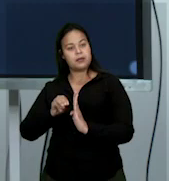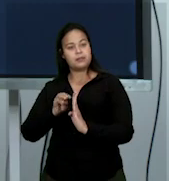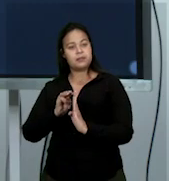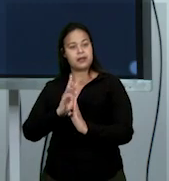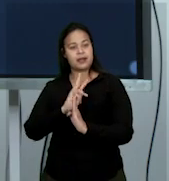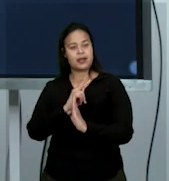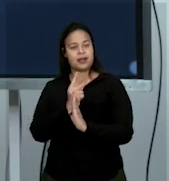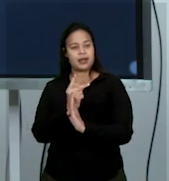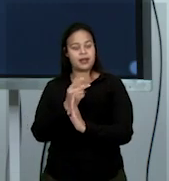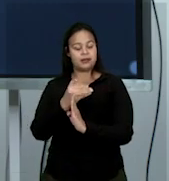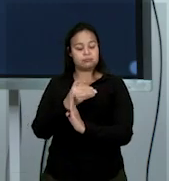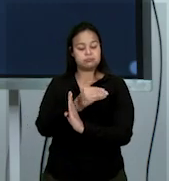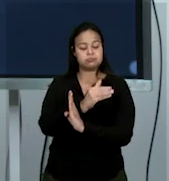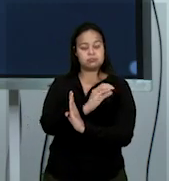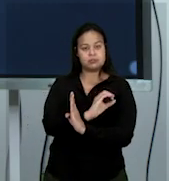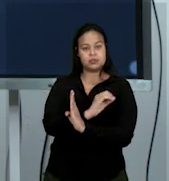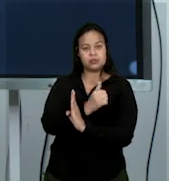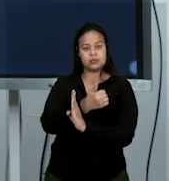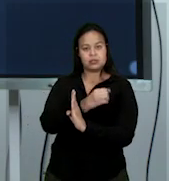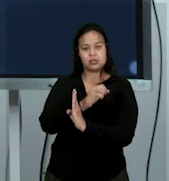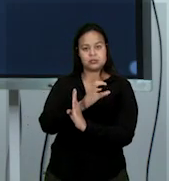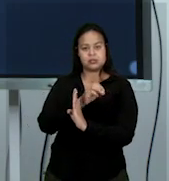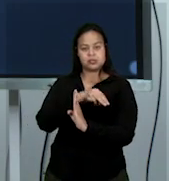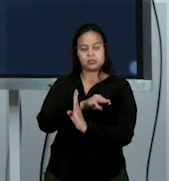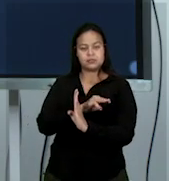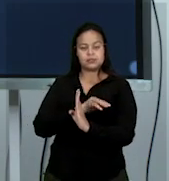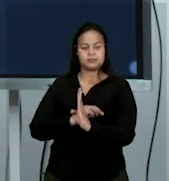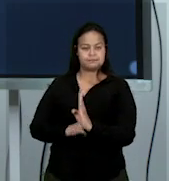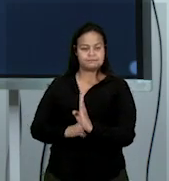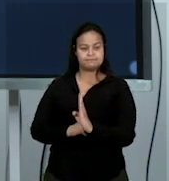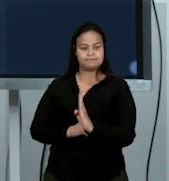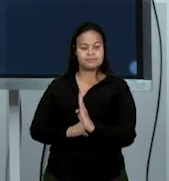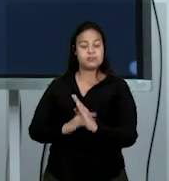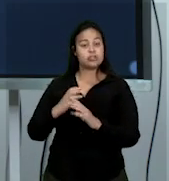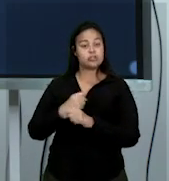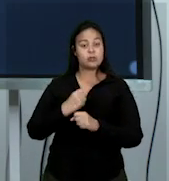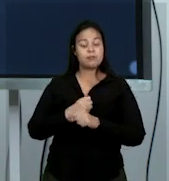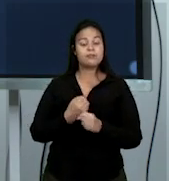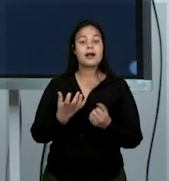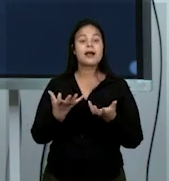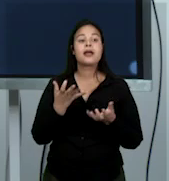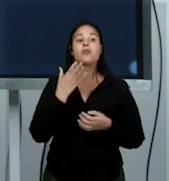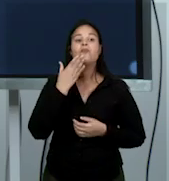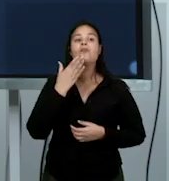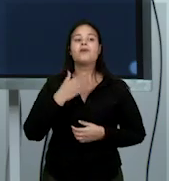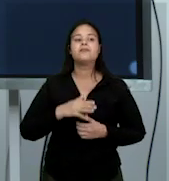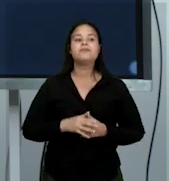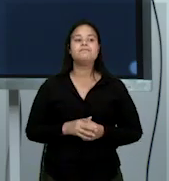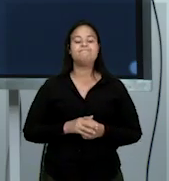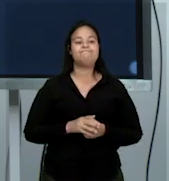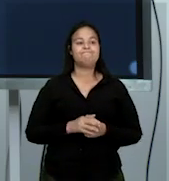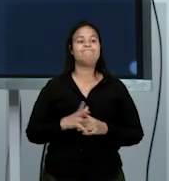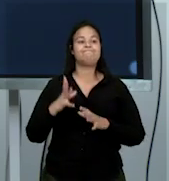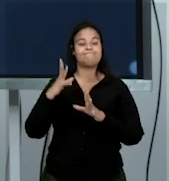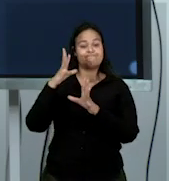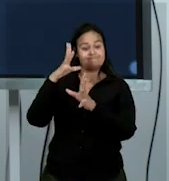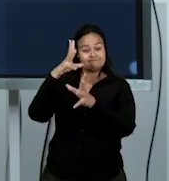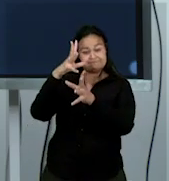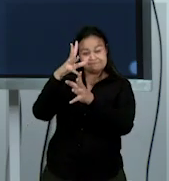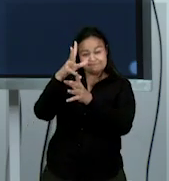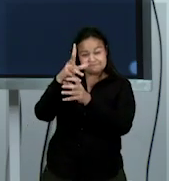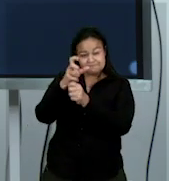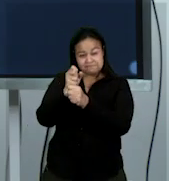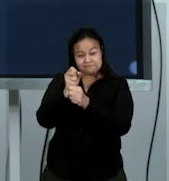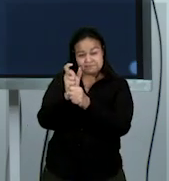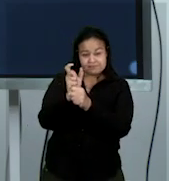C também tem 10 centímetros, né? E o que a gente quer calcular é exatamente esse pedaço aqui, ó. Então esse